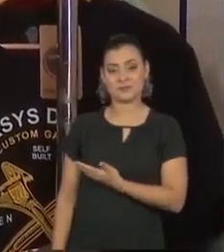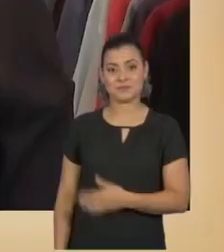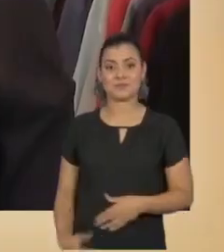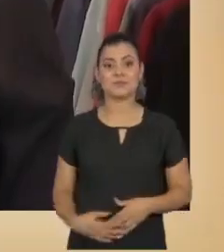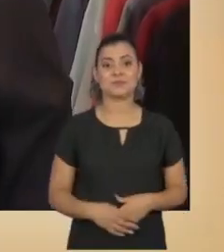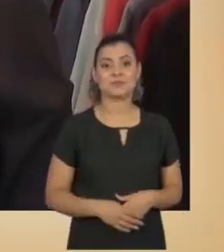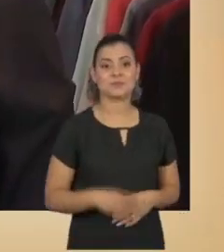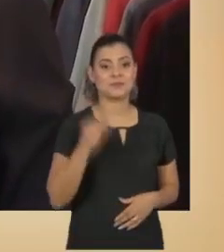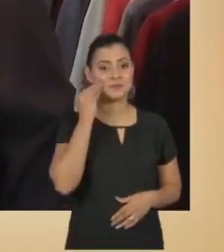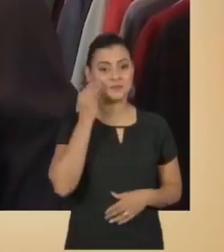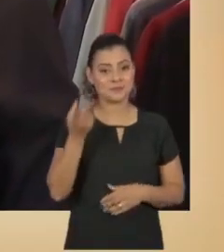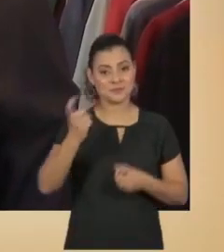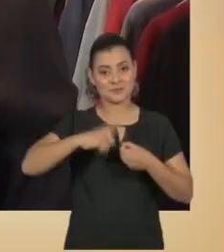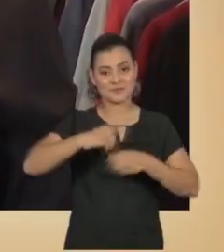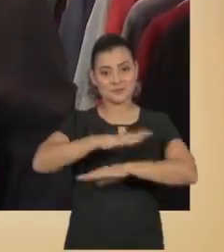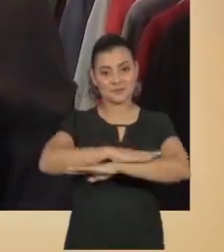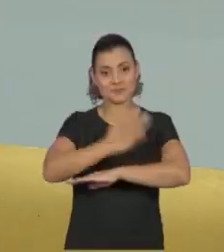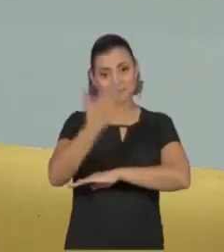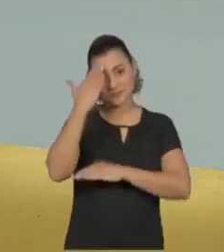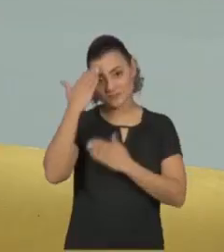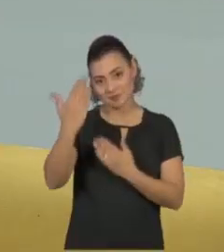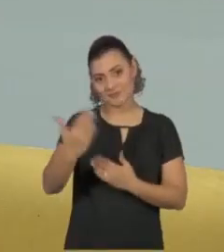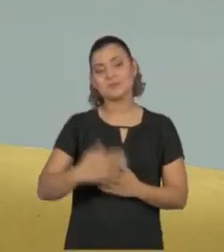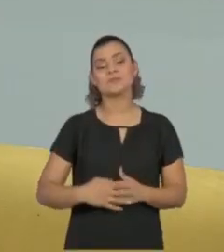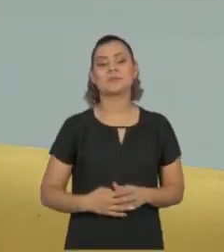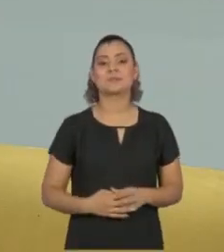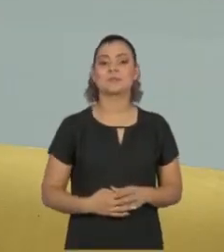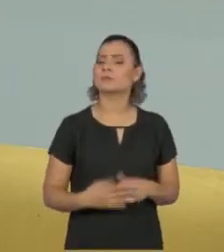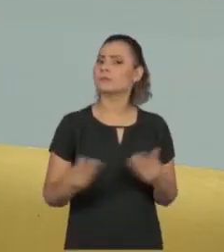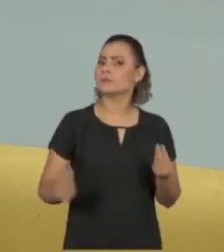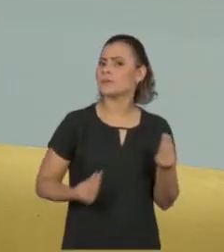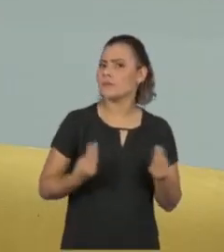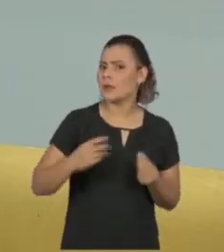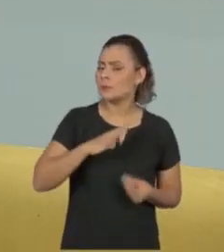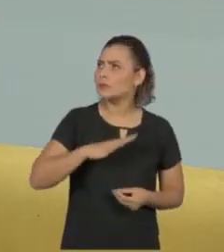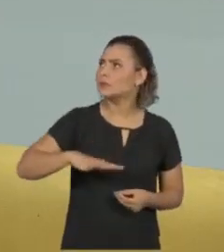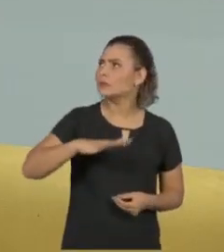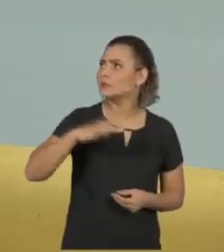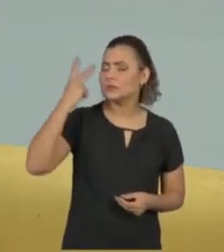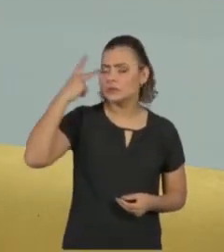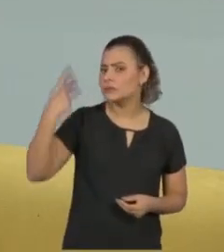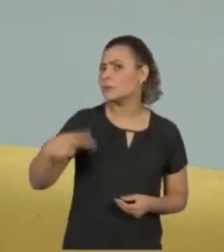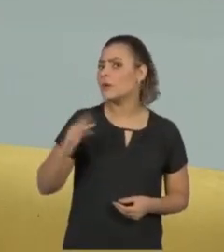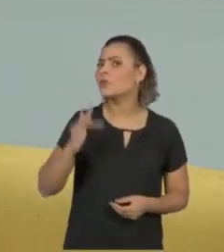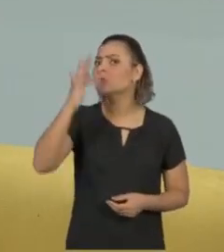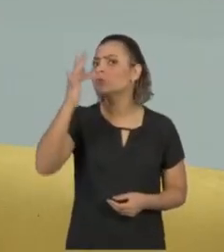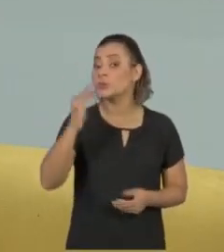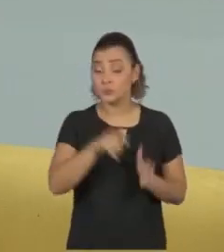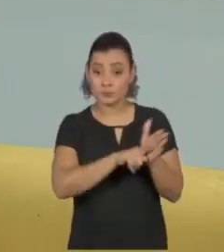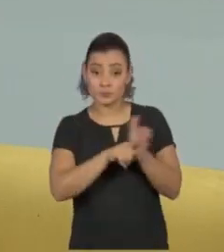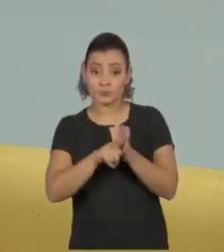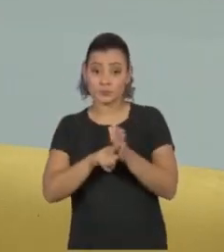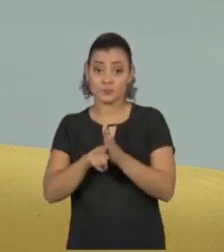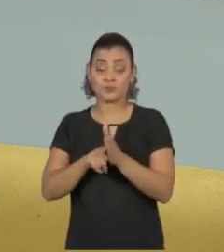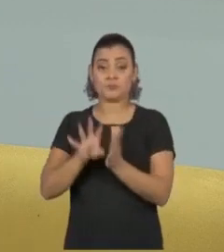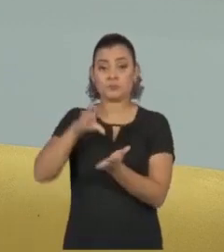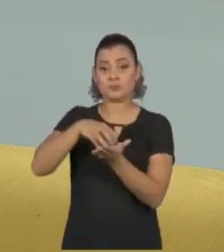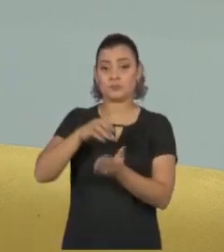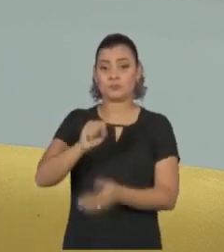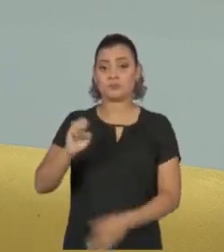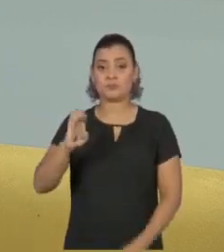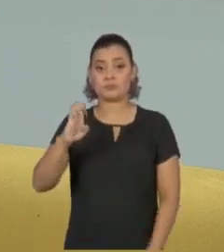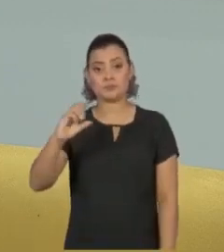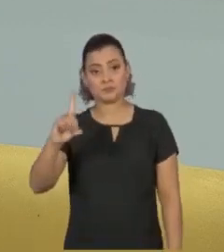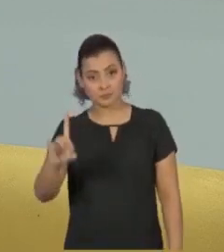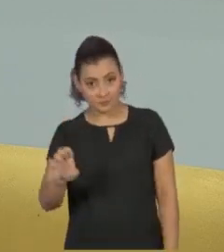sampaweek.com.br. Joyce. Obrigada, Eduardo. E como será São Paulo do futuro? Uma pesquisa da Fundação SEAD revela que